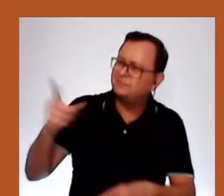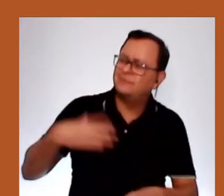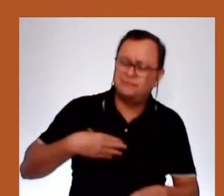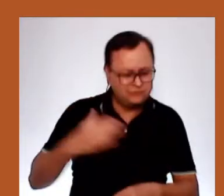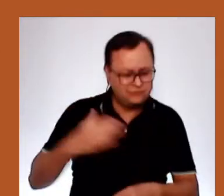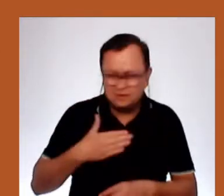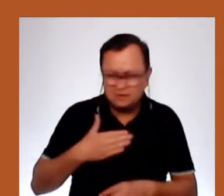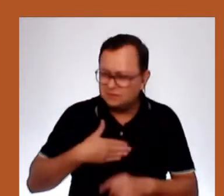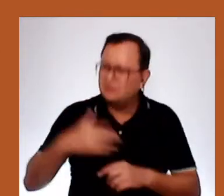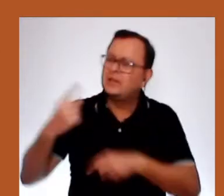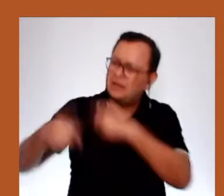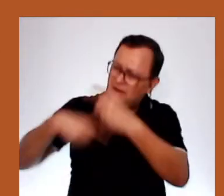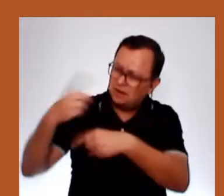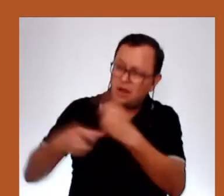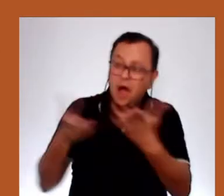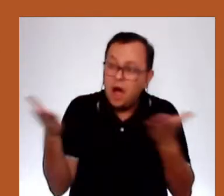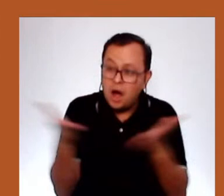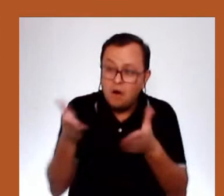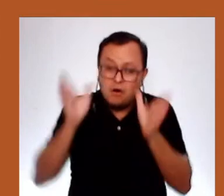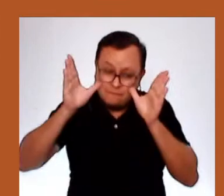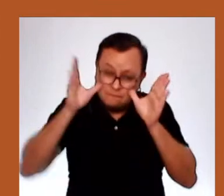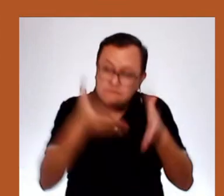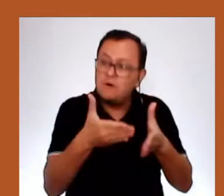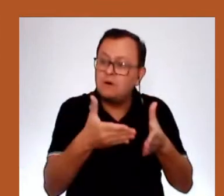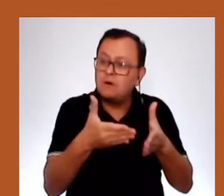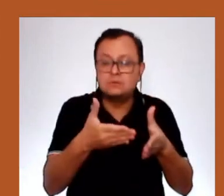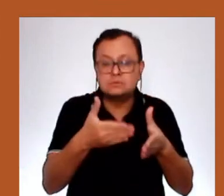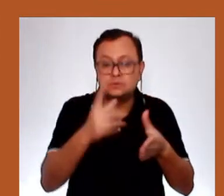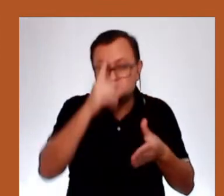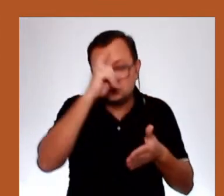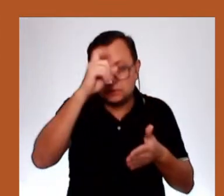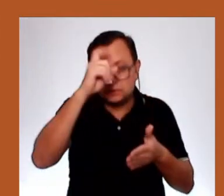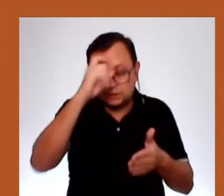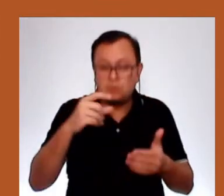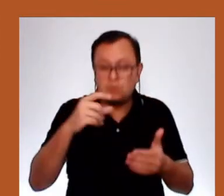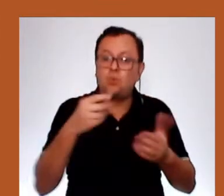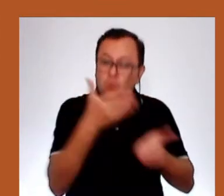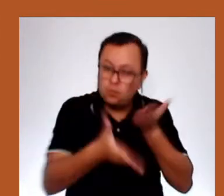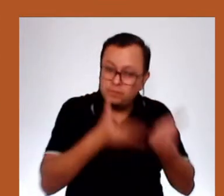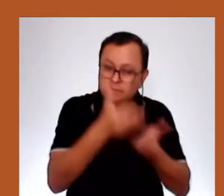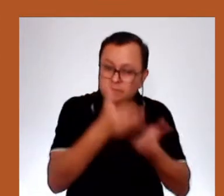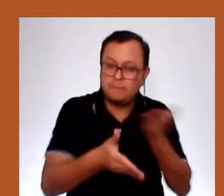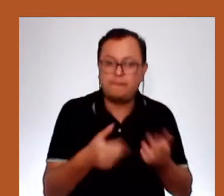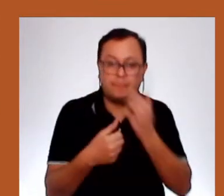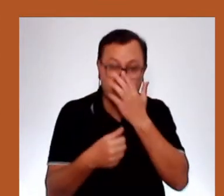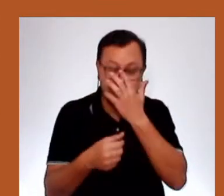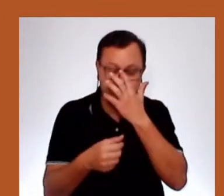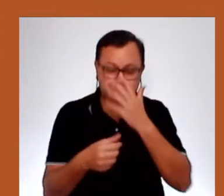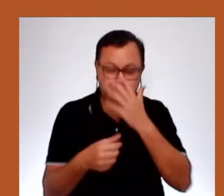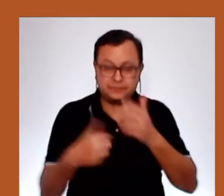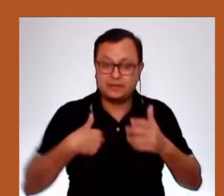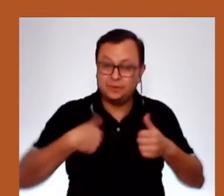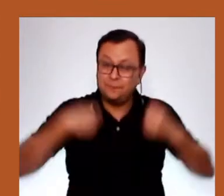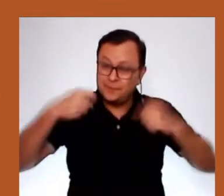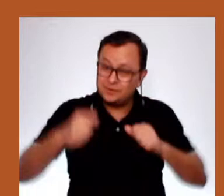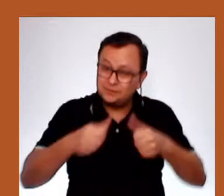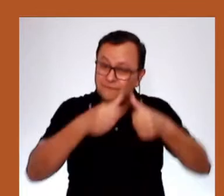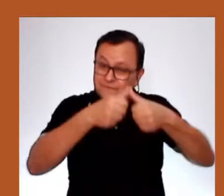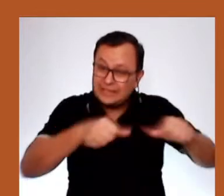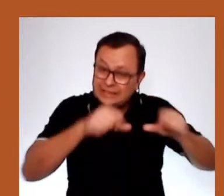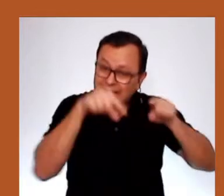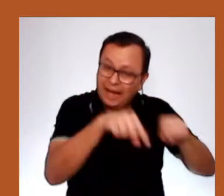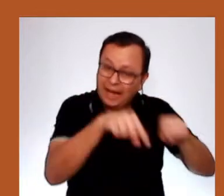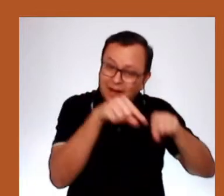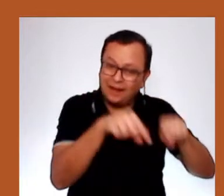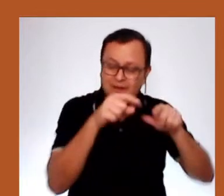eu e o meu filho. Agora, esse é o momento do chamado. É um chamado que não dá para fugir. Né? Eu acho que tem